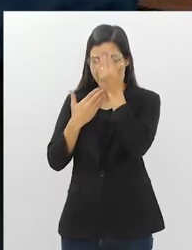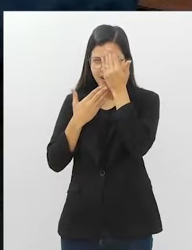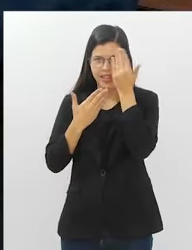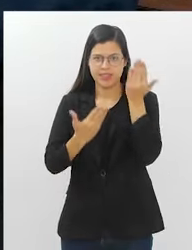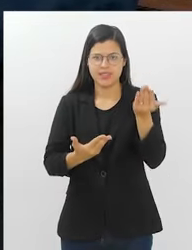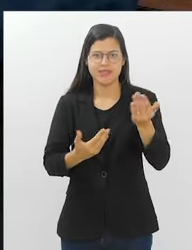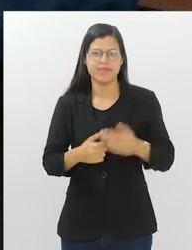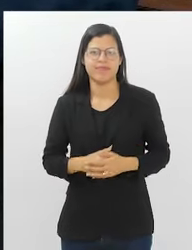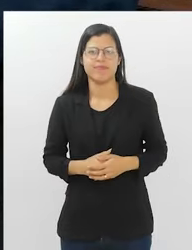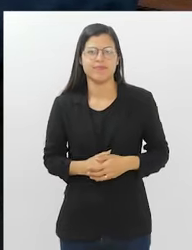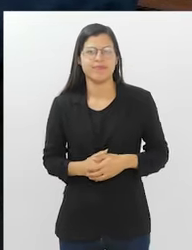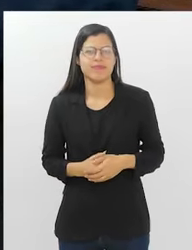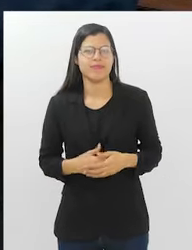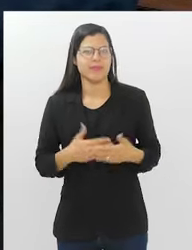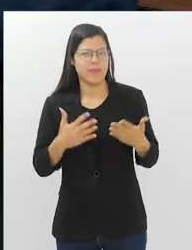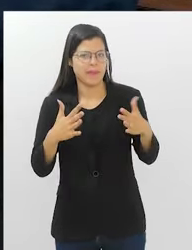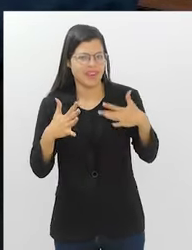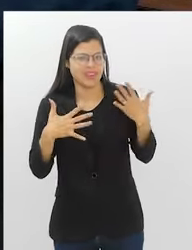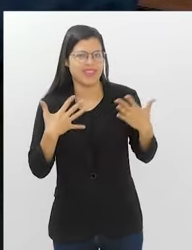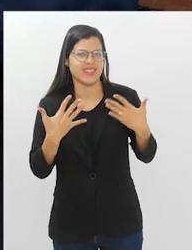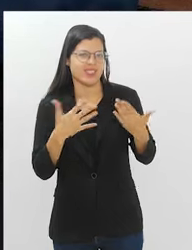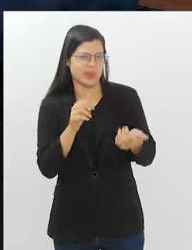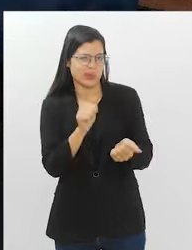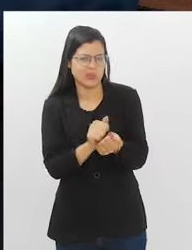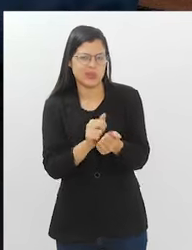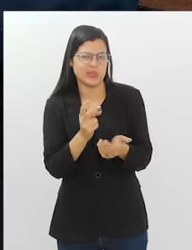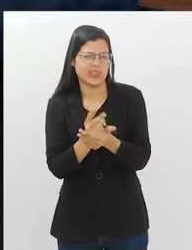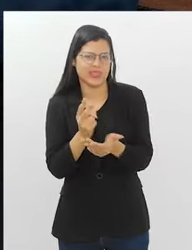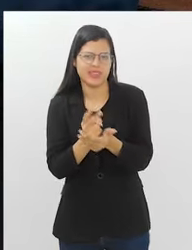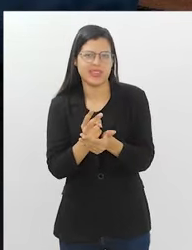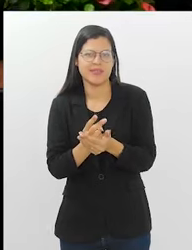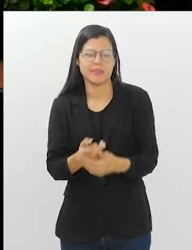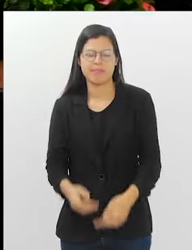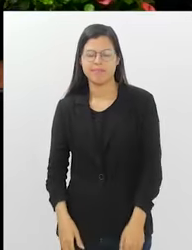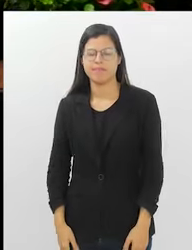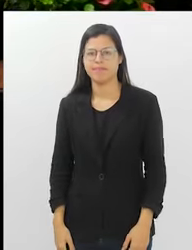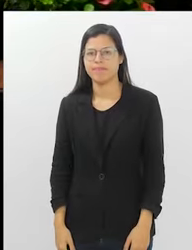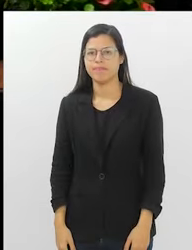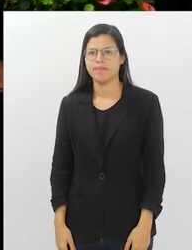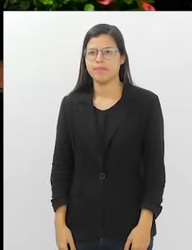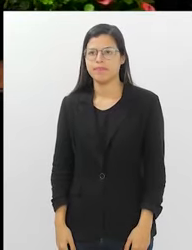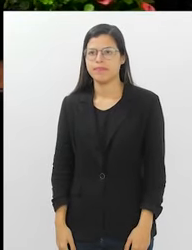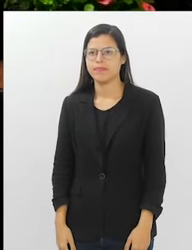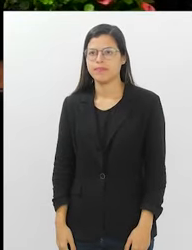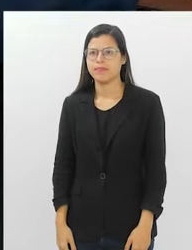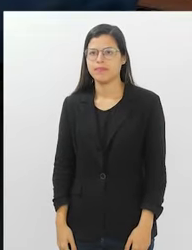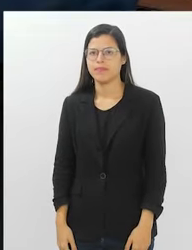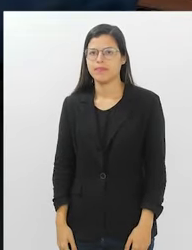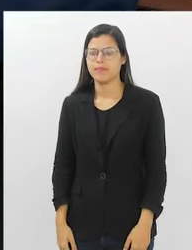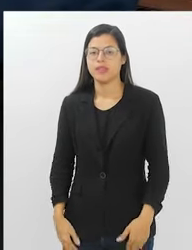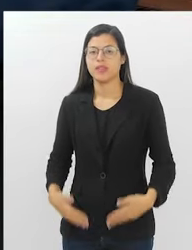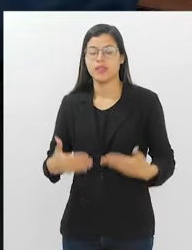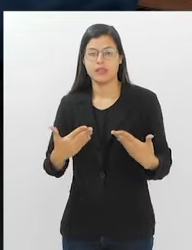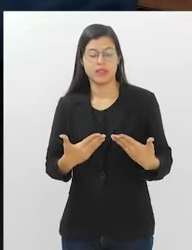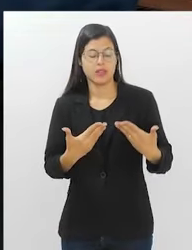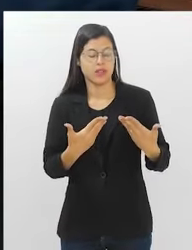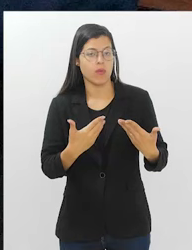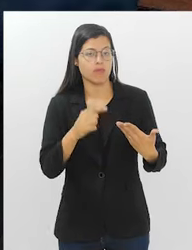Alexandre, obrigado. Alegria imensa estar com você sempre, e o Religare também. Alexandre,